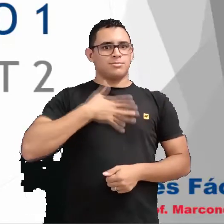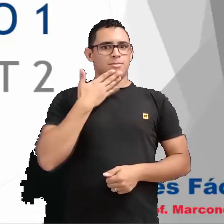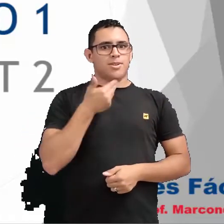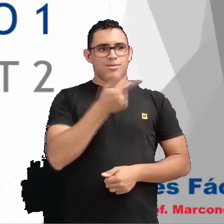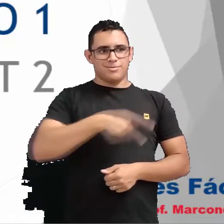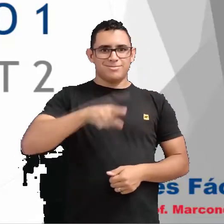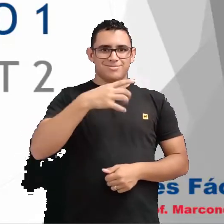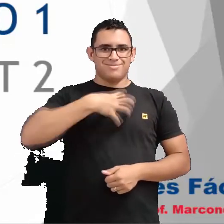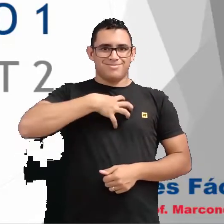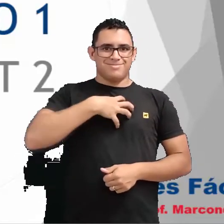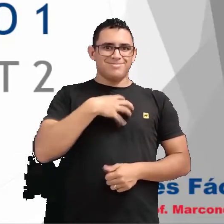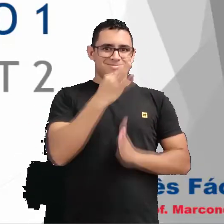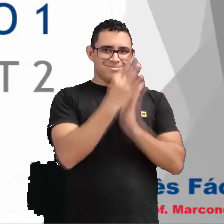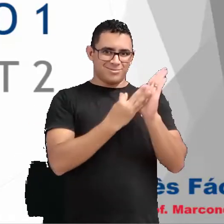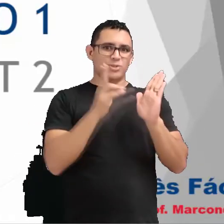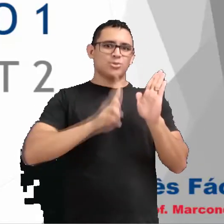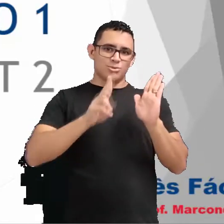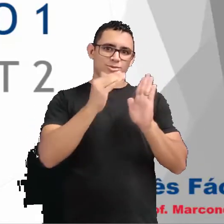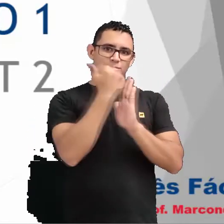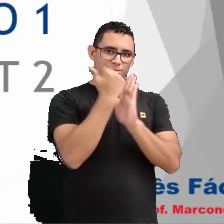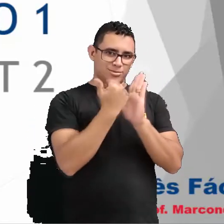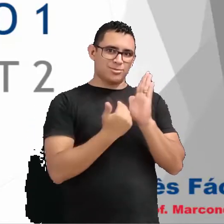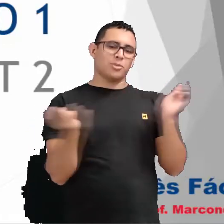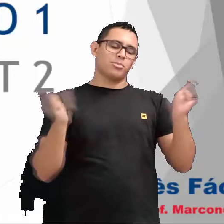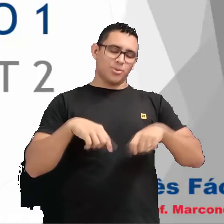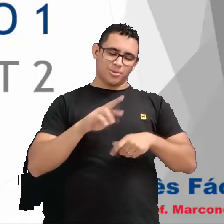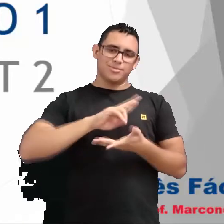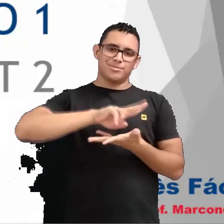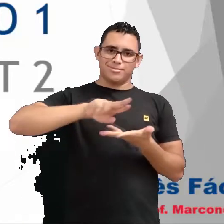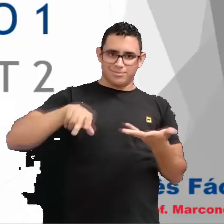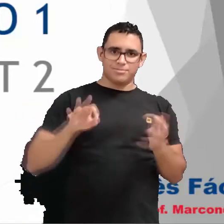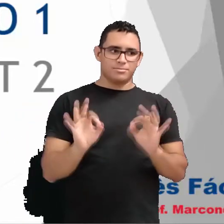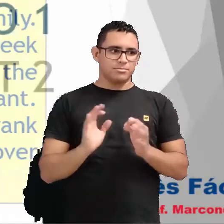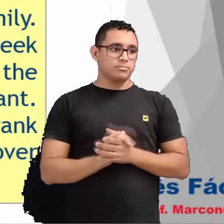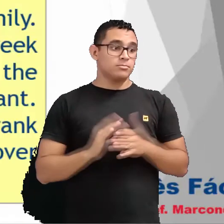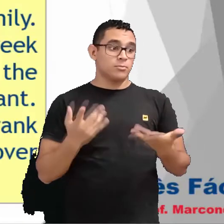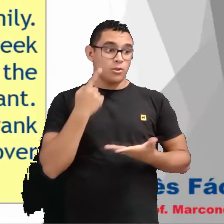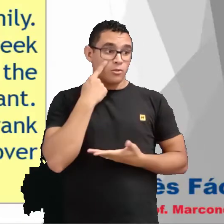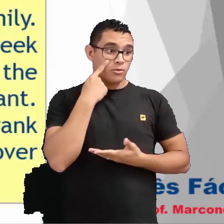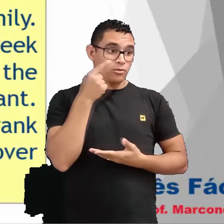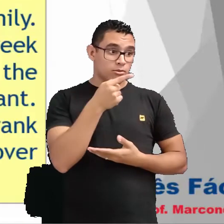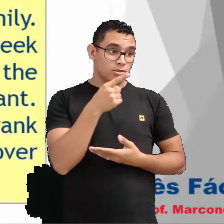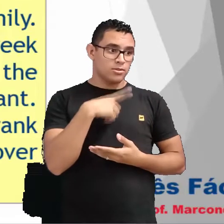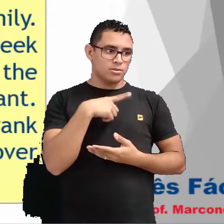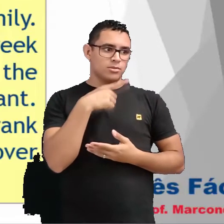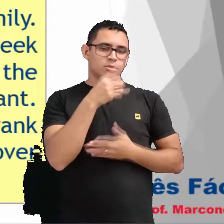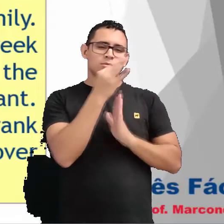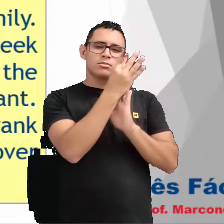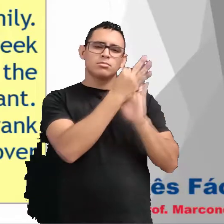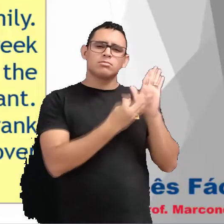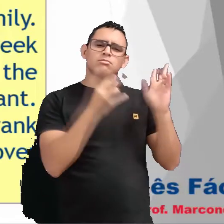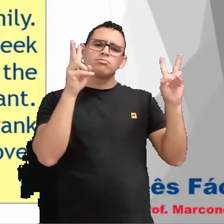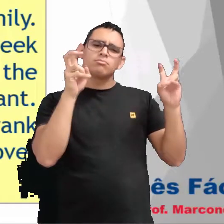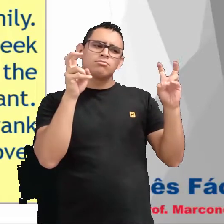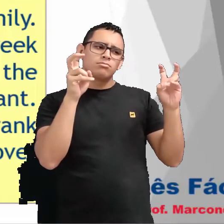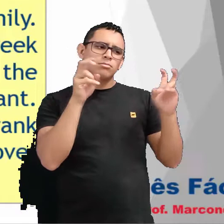vocês, né? Porque há realmente muitos recursos para a gente utilizar, então, no aprendizado do inglês. Então, vamos lá, olha só, um textinho, então, falando, então,